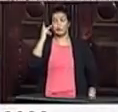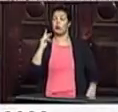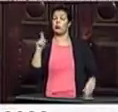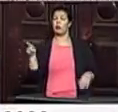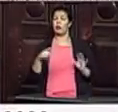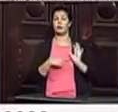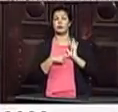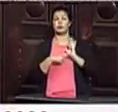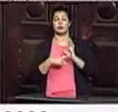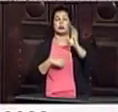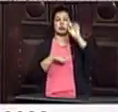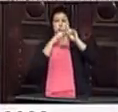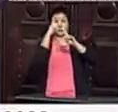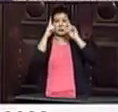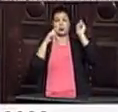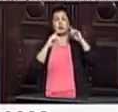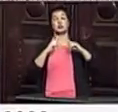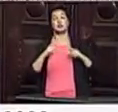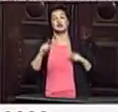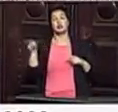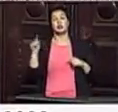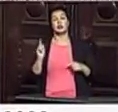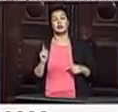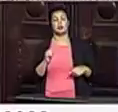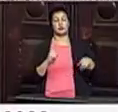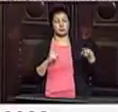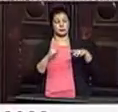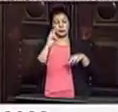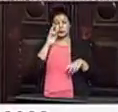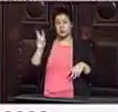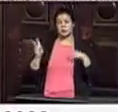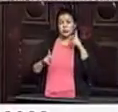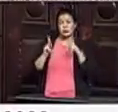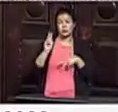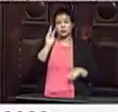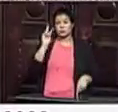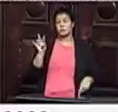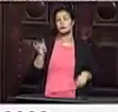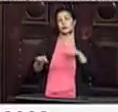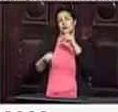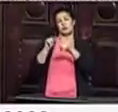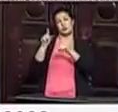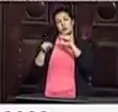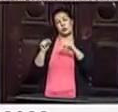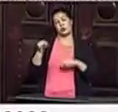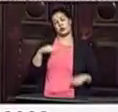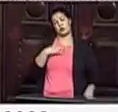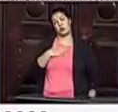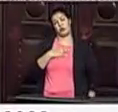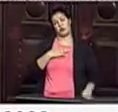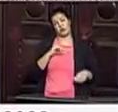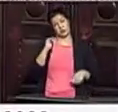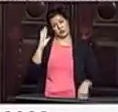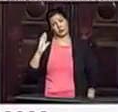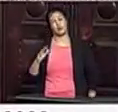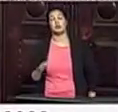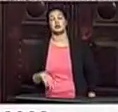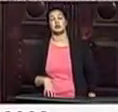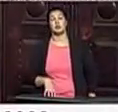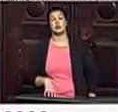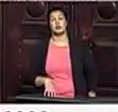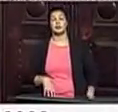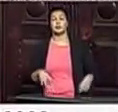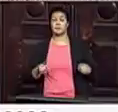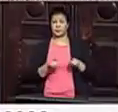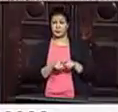ideias e fossem eleitos, enfim, a população com a oportunidade de conhecê-los e escolher aquele que entendia ser melhor para a sua cidade.